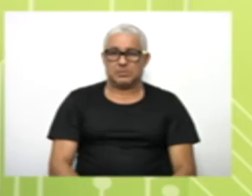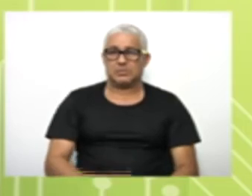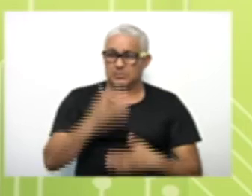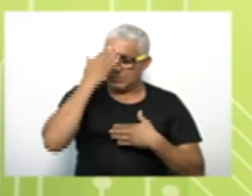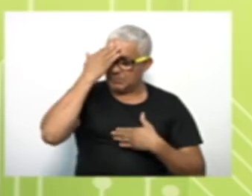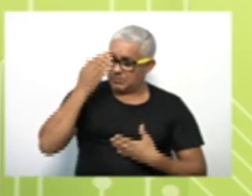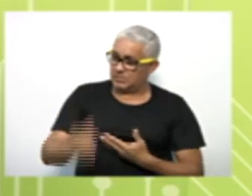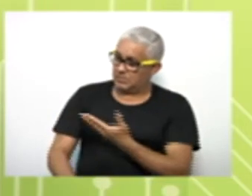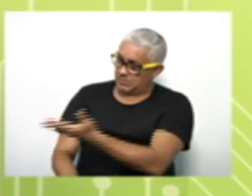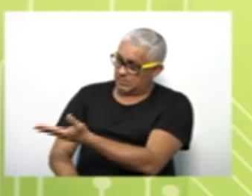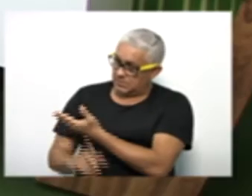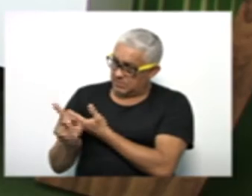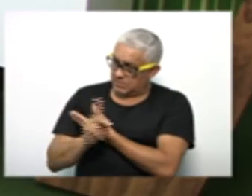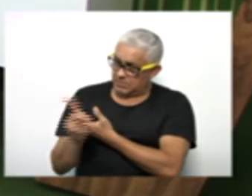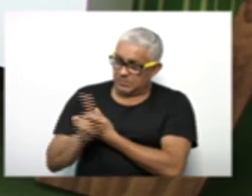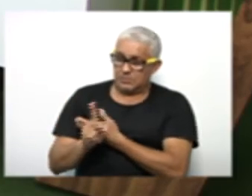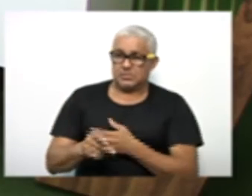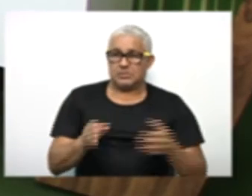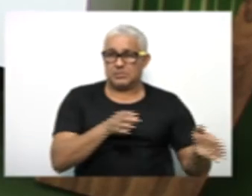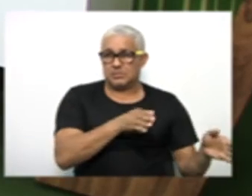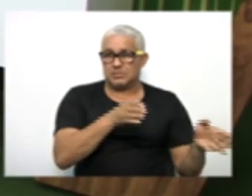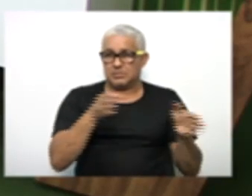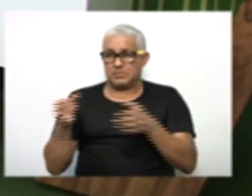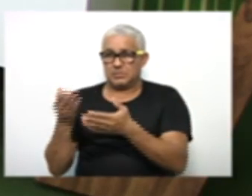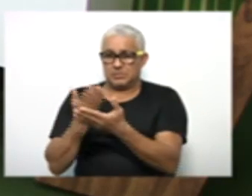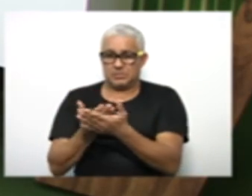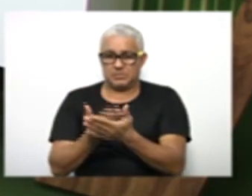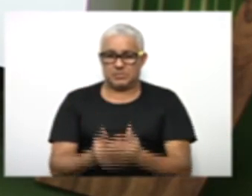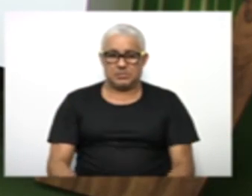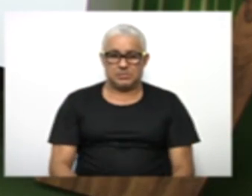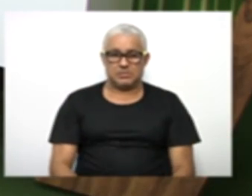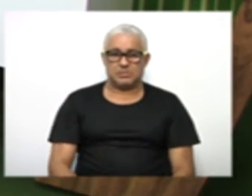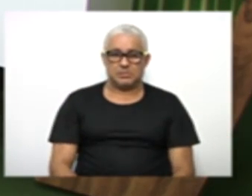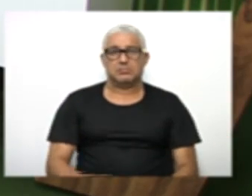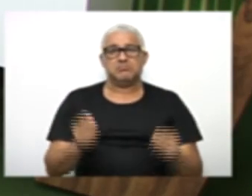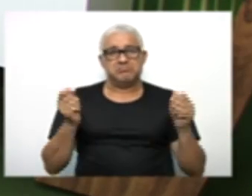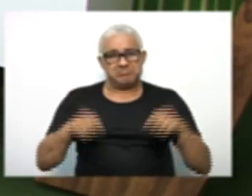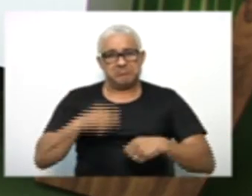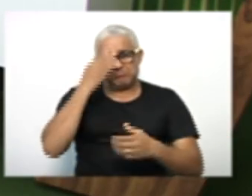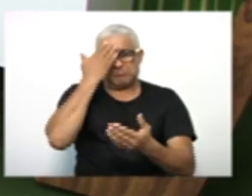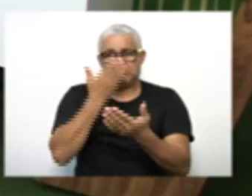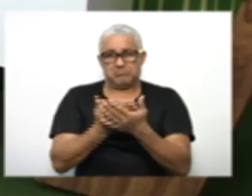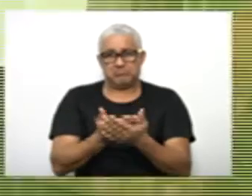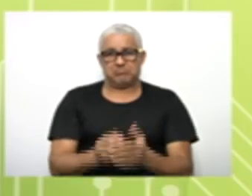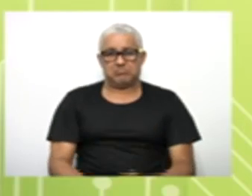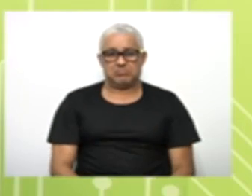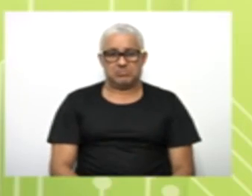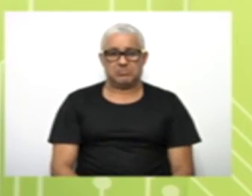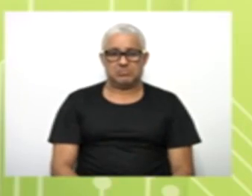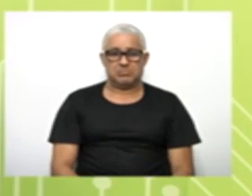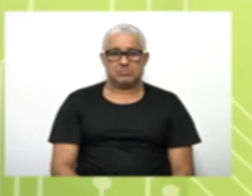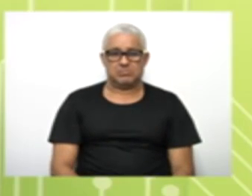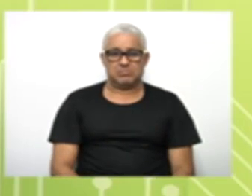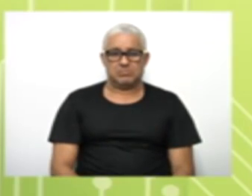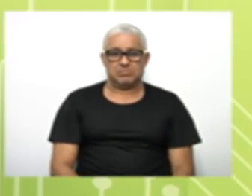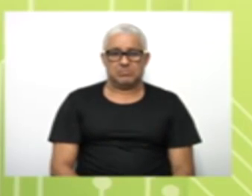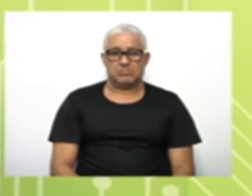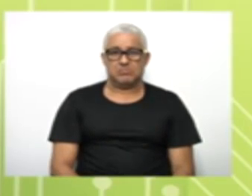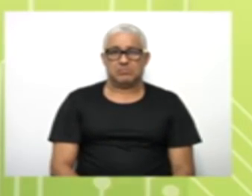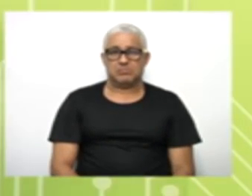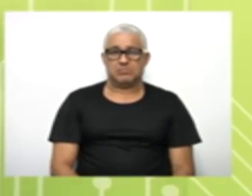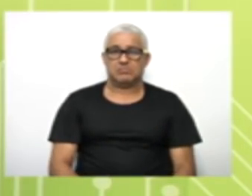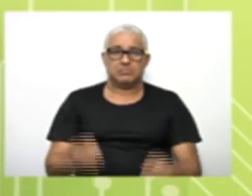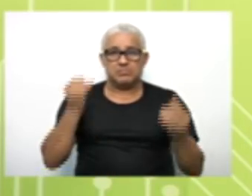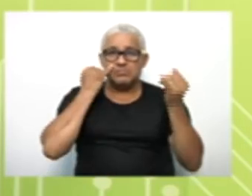a sua contribuição, professor, no decorrer dessas aulas. Eu acredito que elas foram mais prudentes e